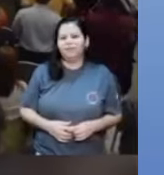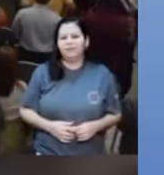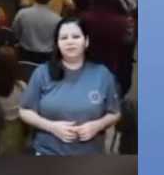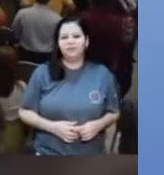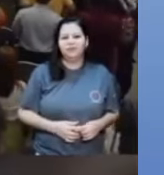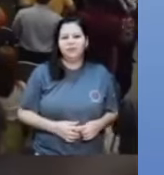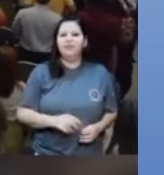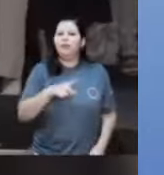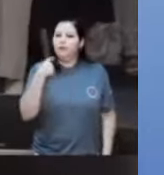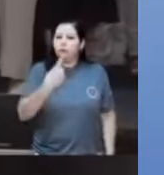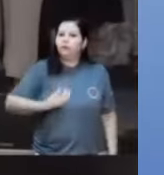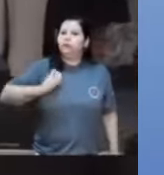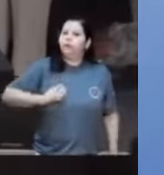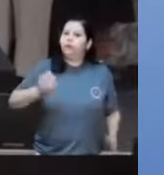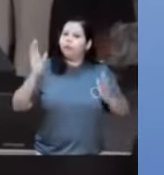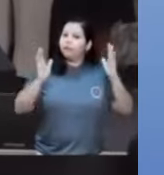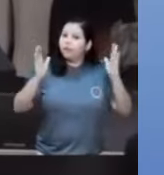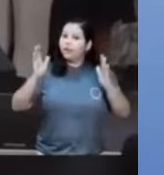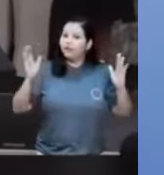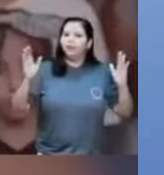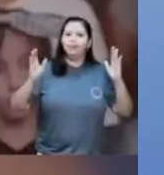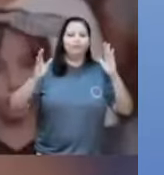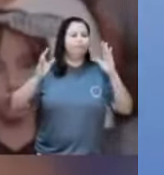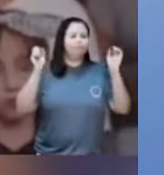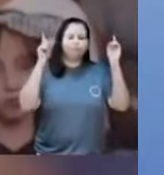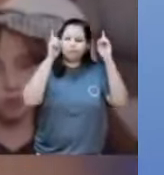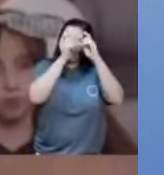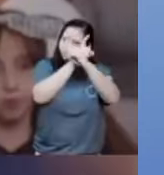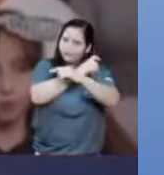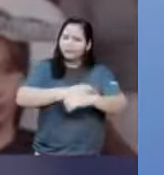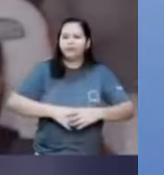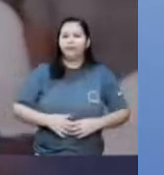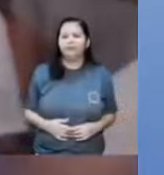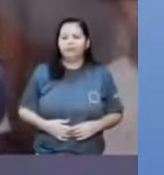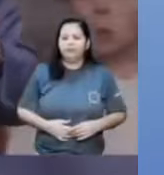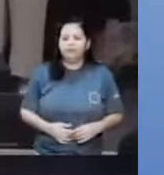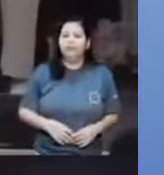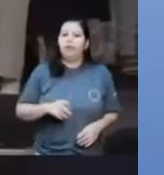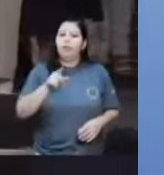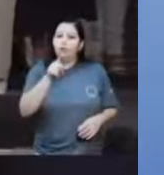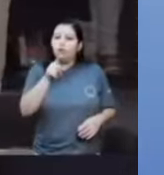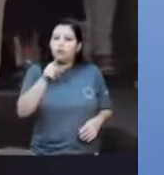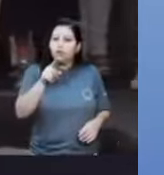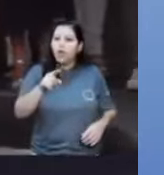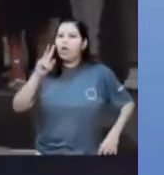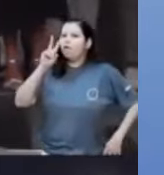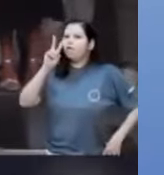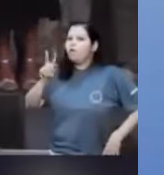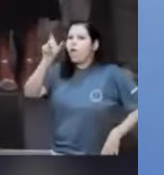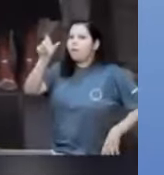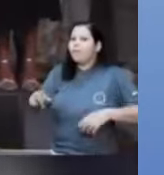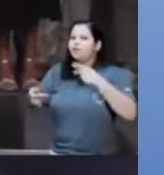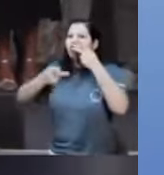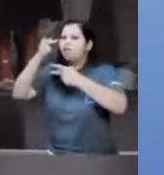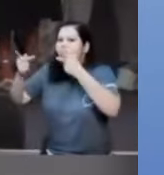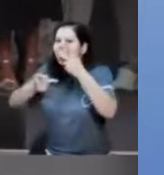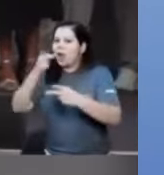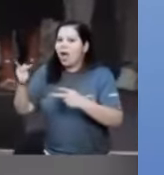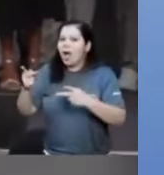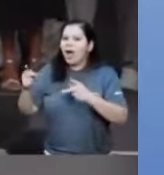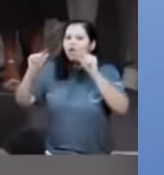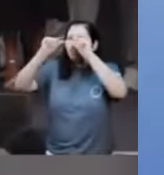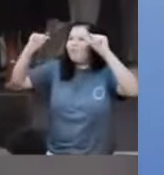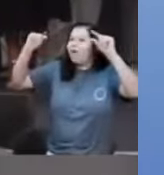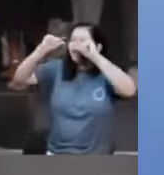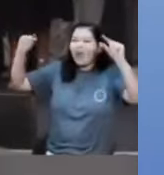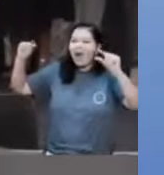Nós estamos vendo esse tempo irmão eu você escuta a pessoa falar eles botam um cabeçário e você é induzido